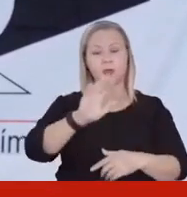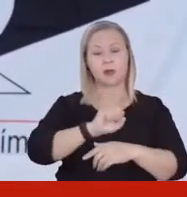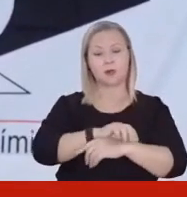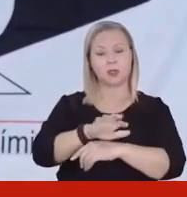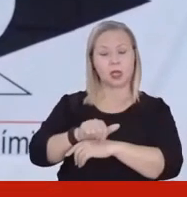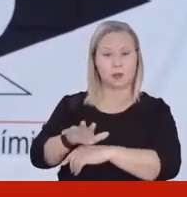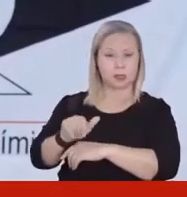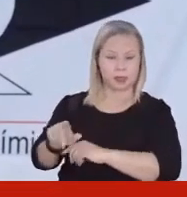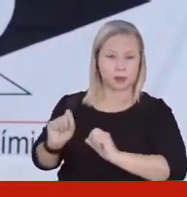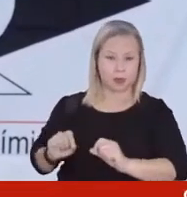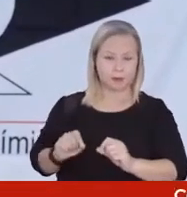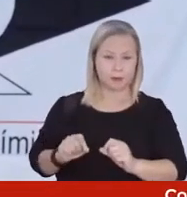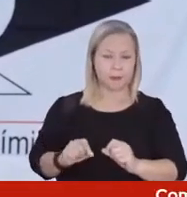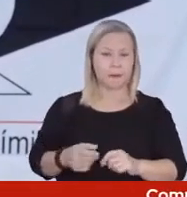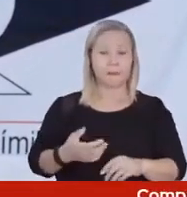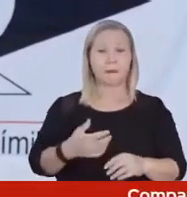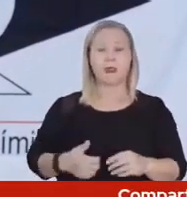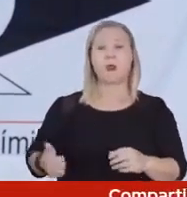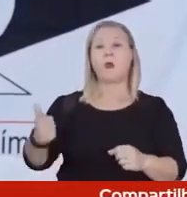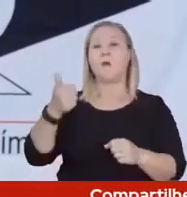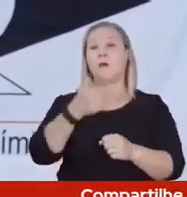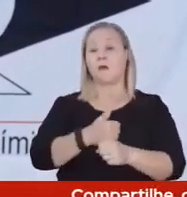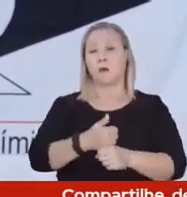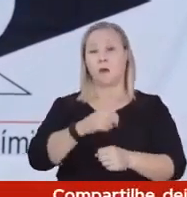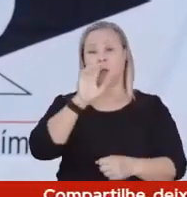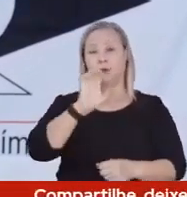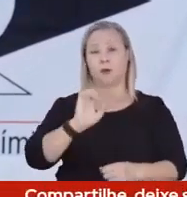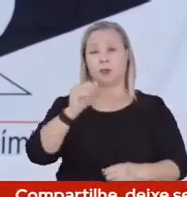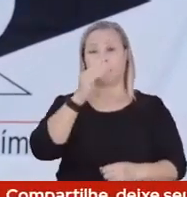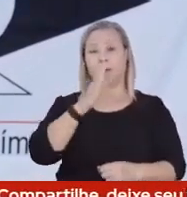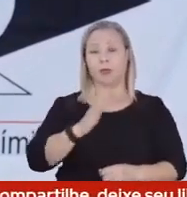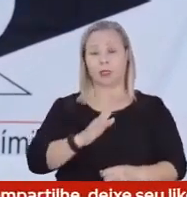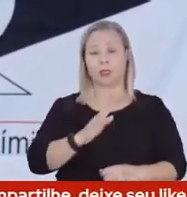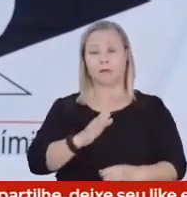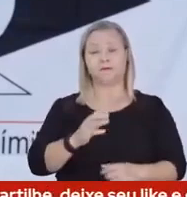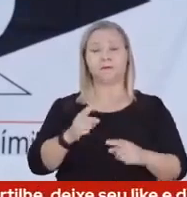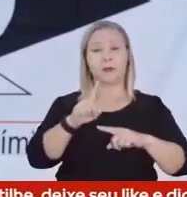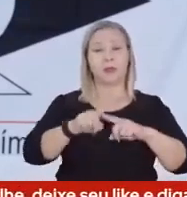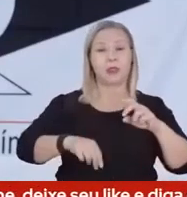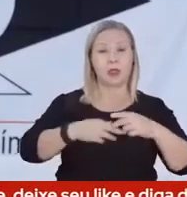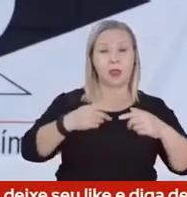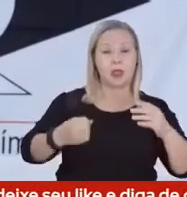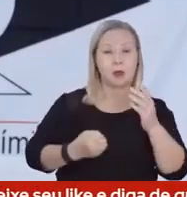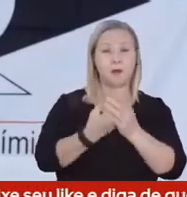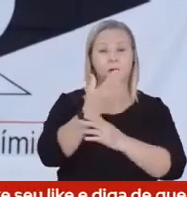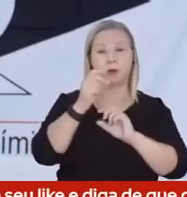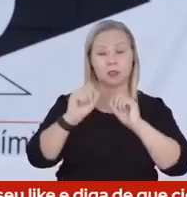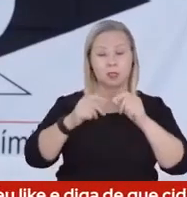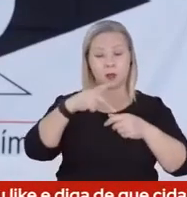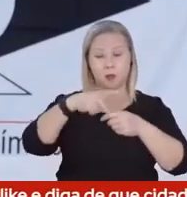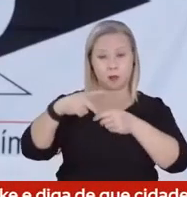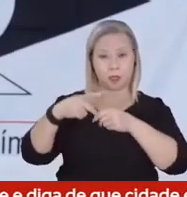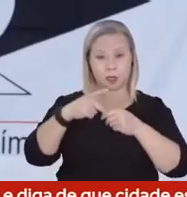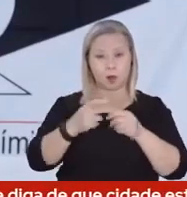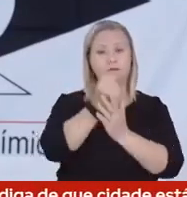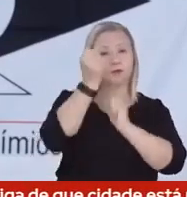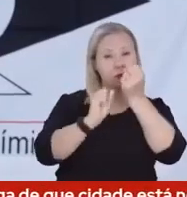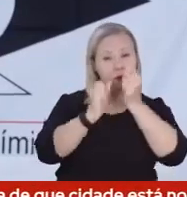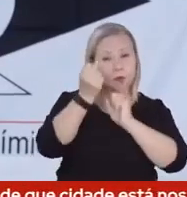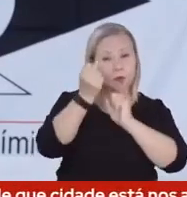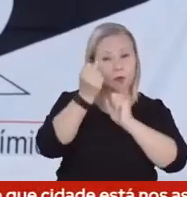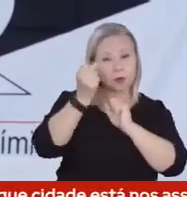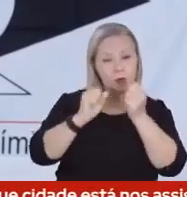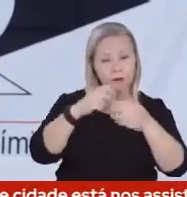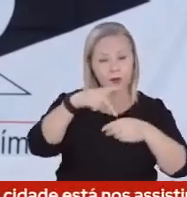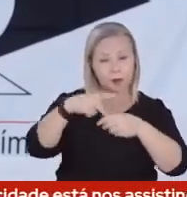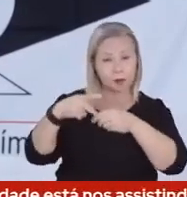Estado brasileiro a produção do petróleo, o refino do petróleo, a distribuição do petróleo. Está na Constituição.